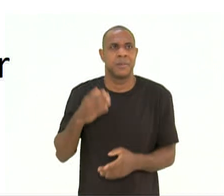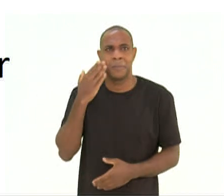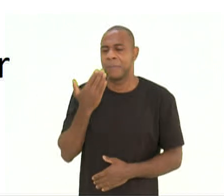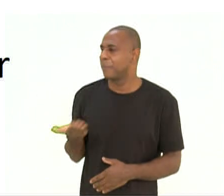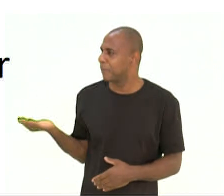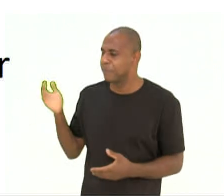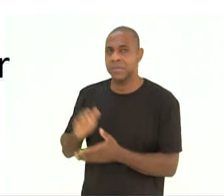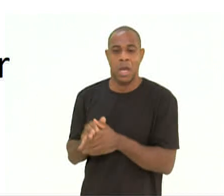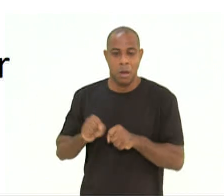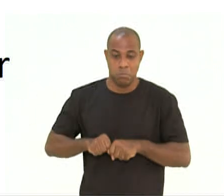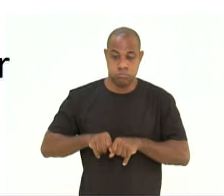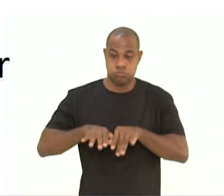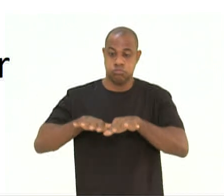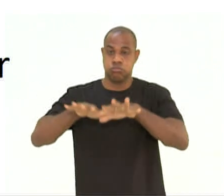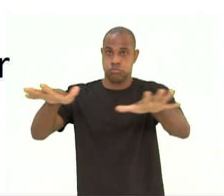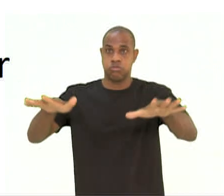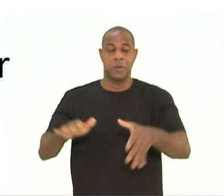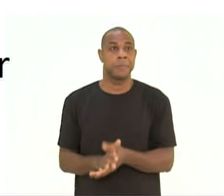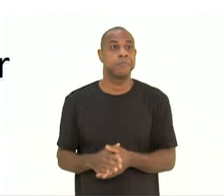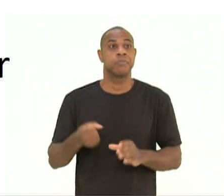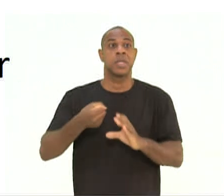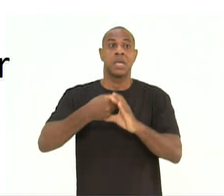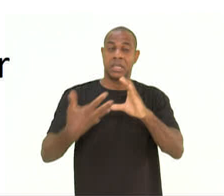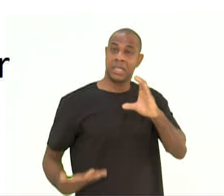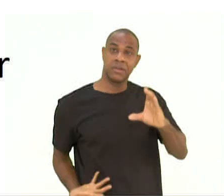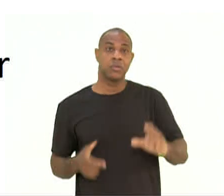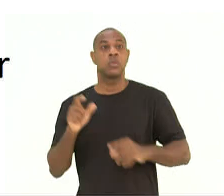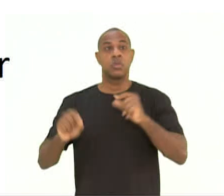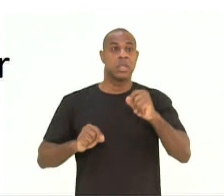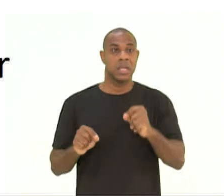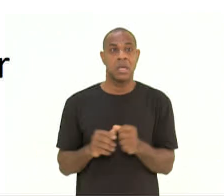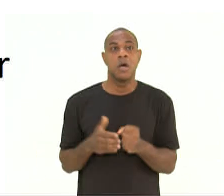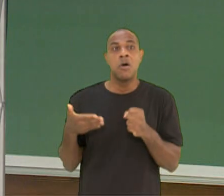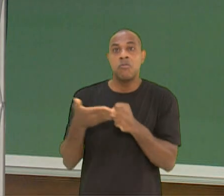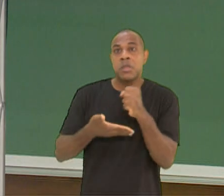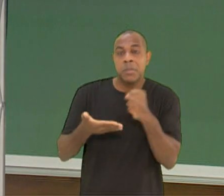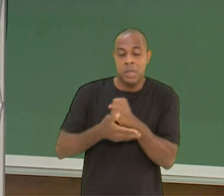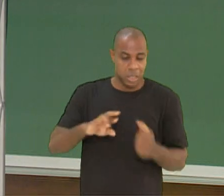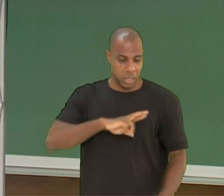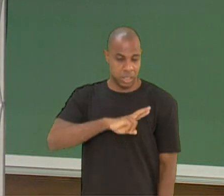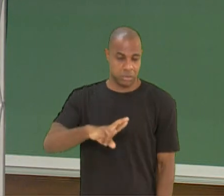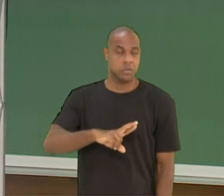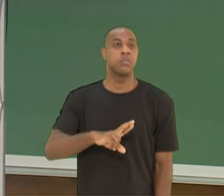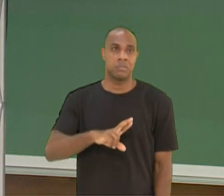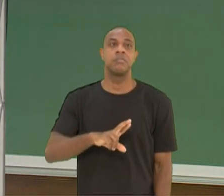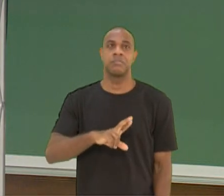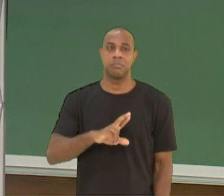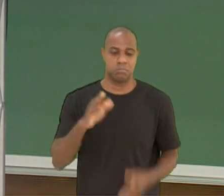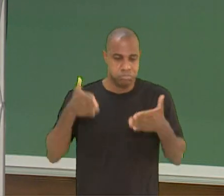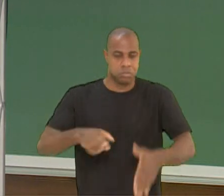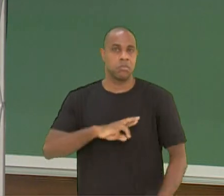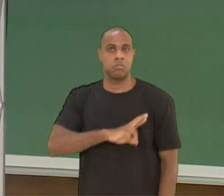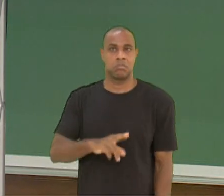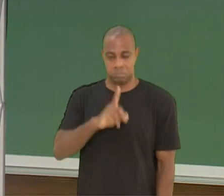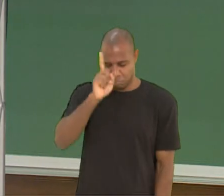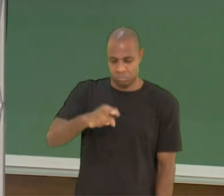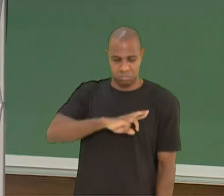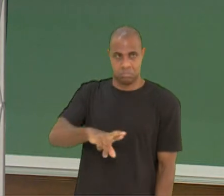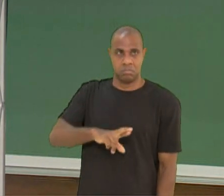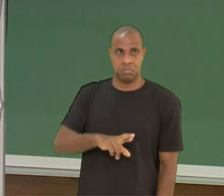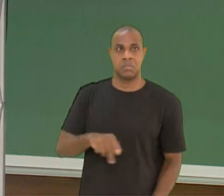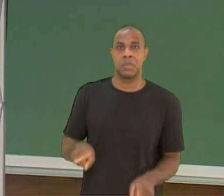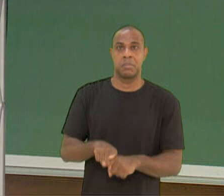se ramificando. Características de fundamentalismo religioso, assim como o Talibã, assim como o